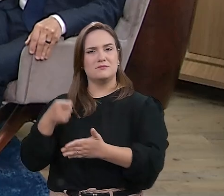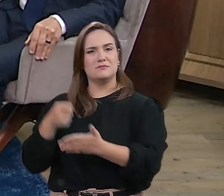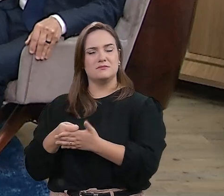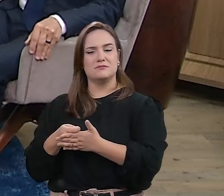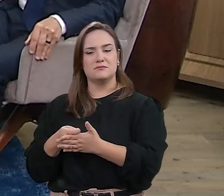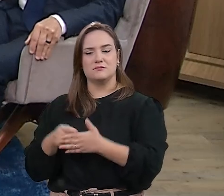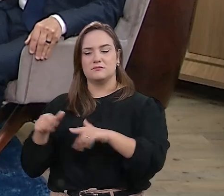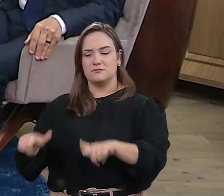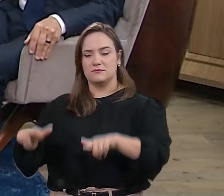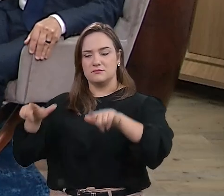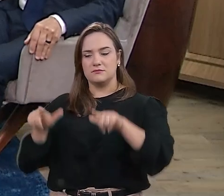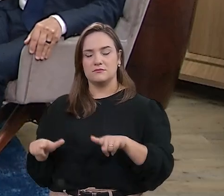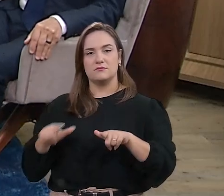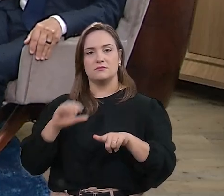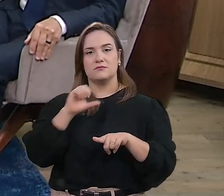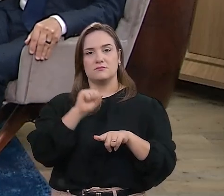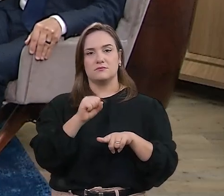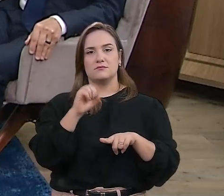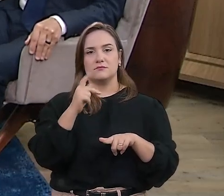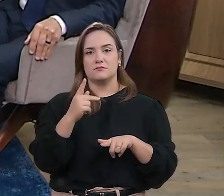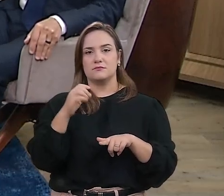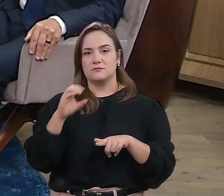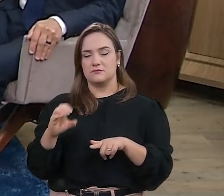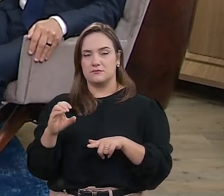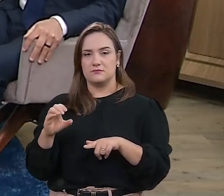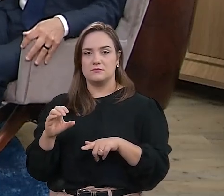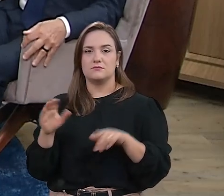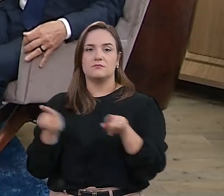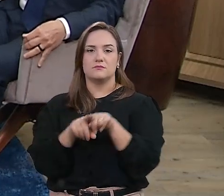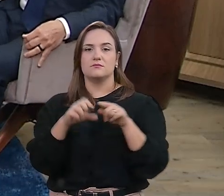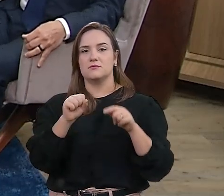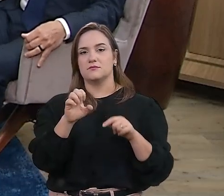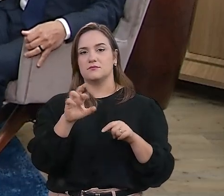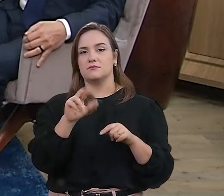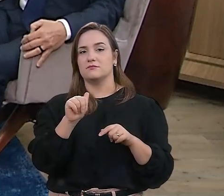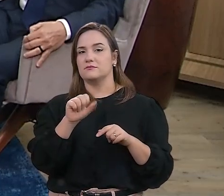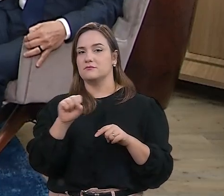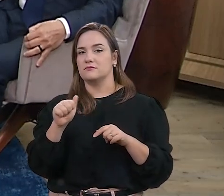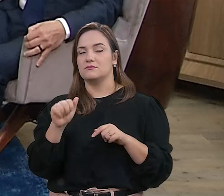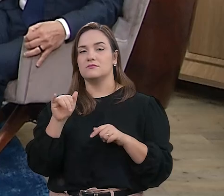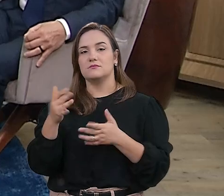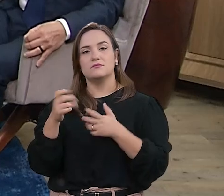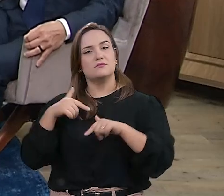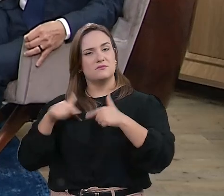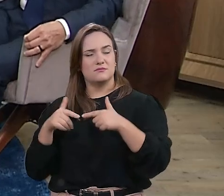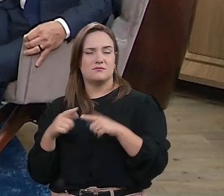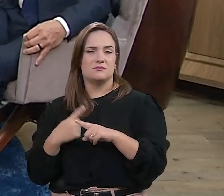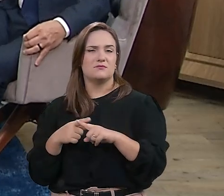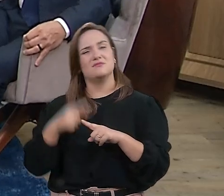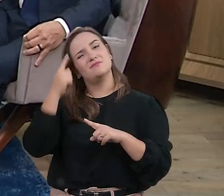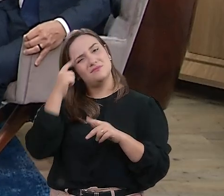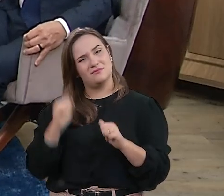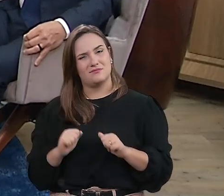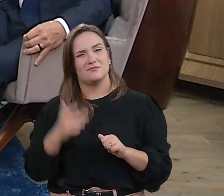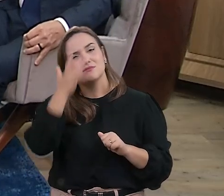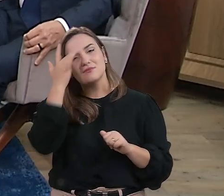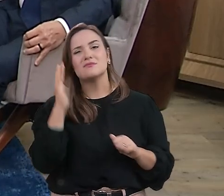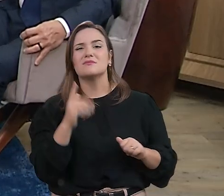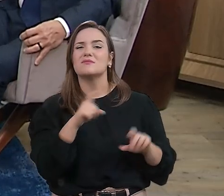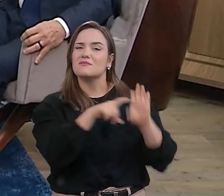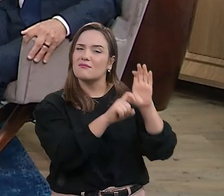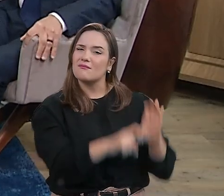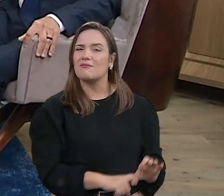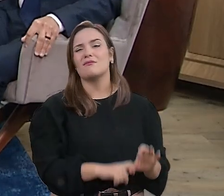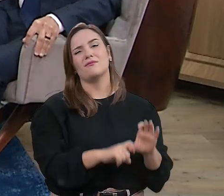certidão negativa do SPC e Serasa, né, para as pessoas serem contratadas. Você imagina, uma pessoa está com o nome sujo,